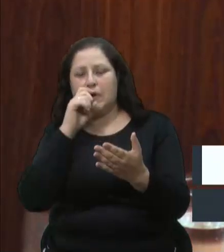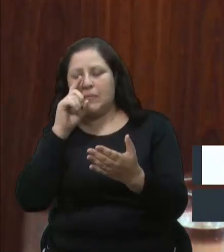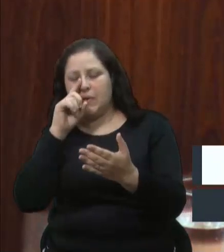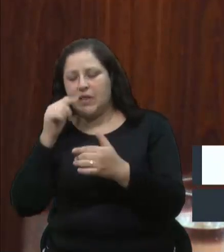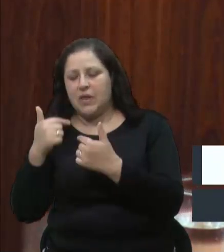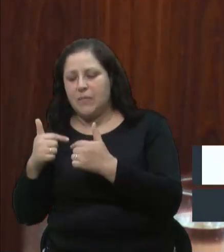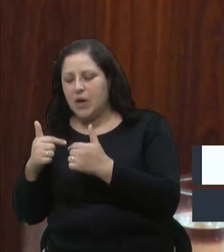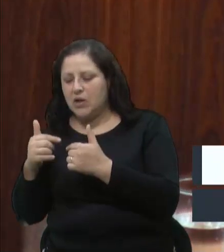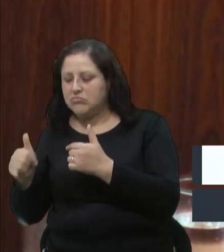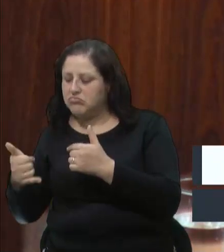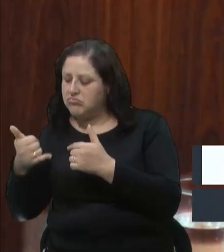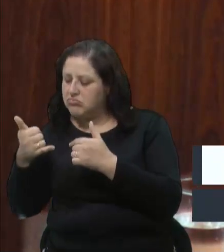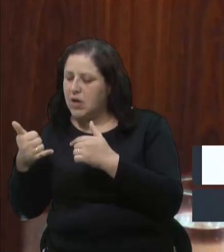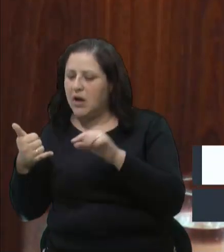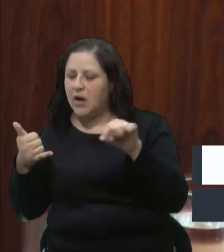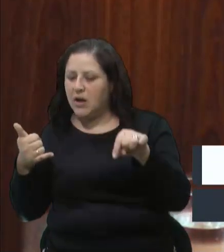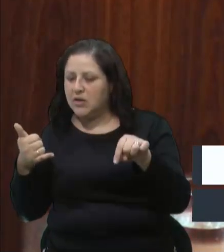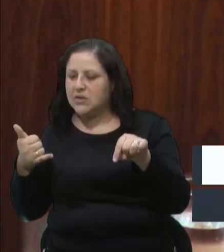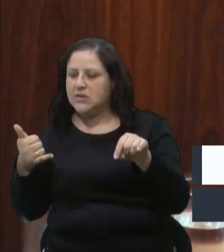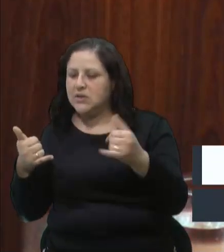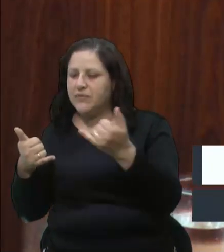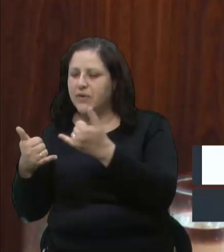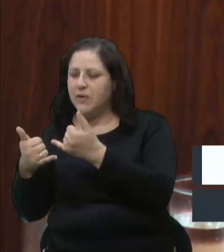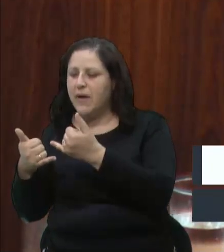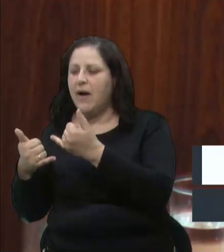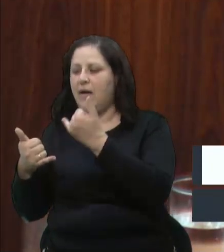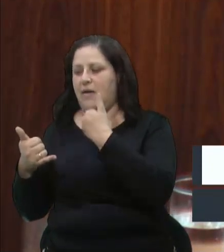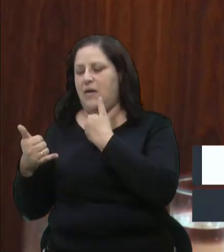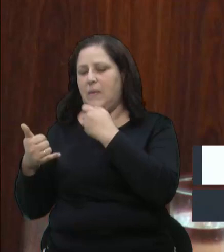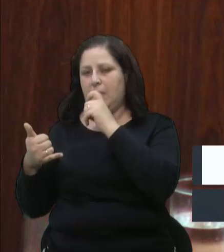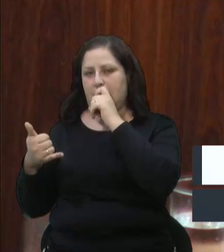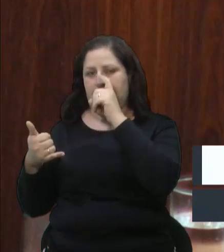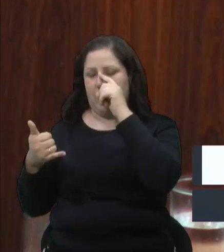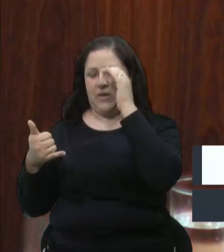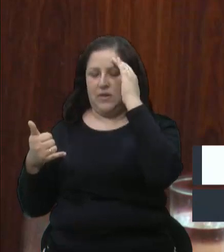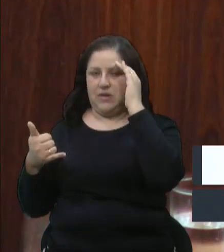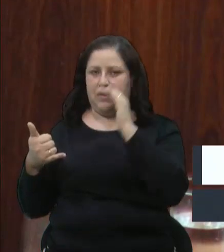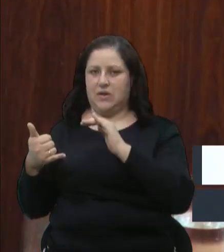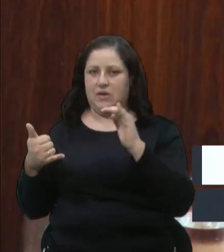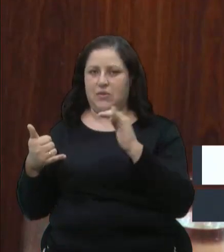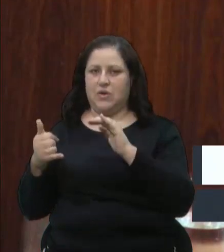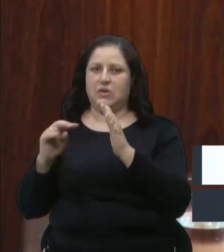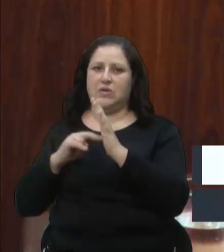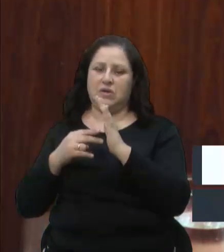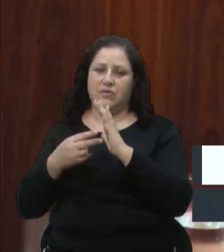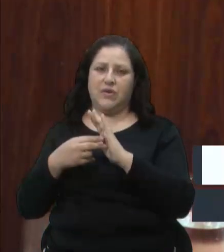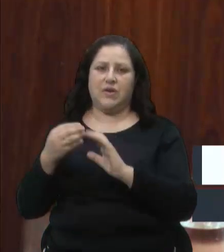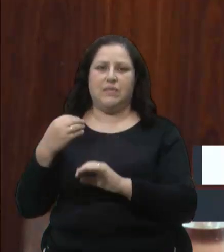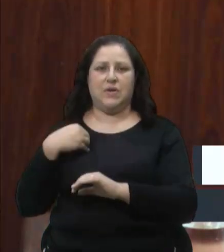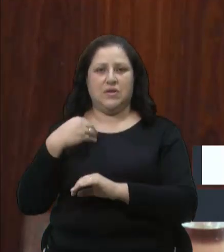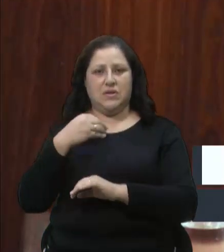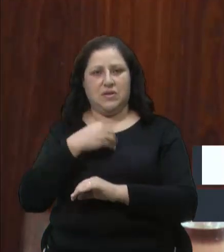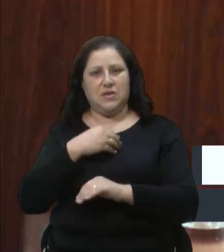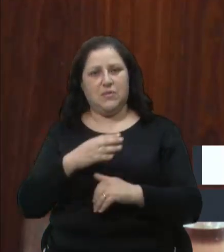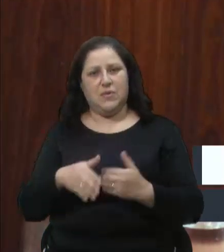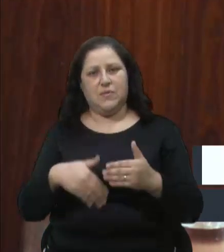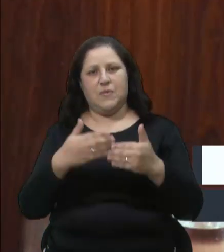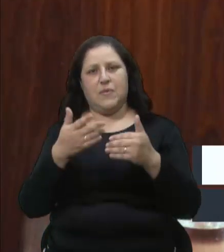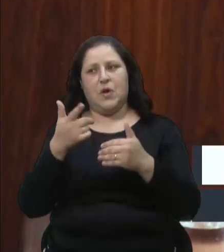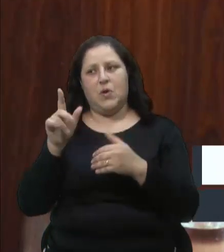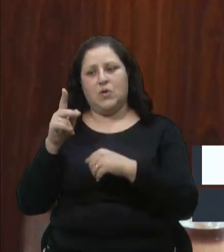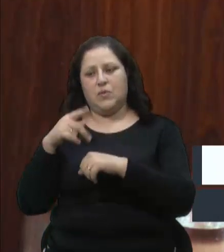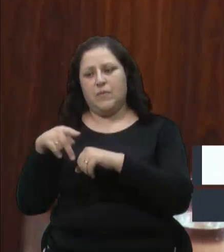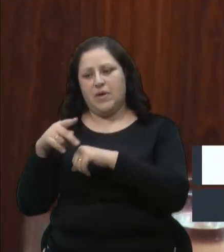tranquilo. Então, é algo que é um avanço da nossa medicina. Nos outros países,